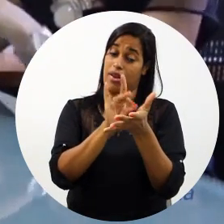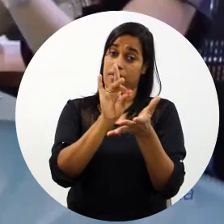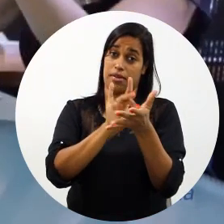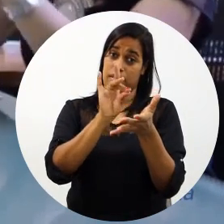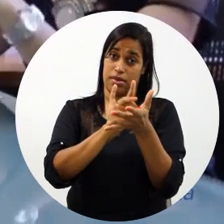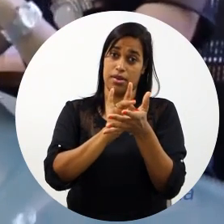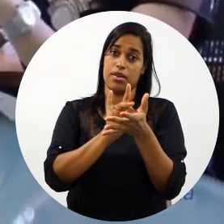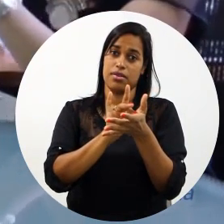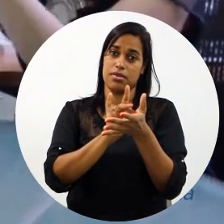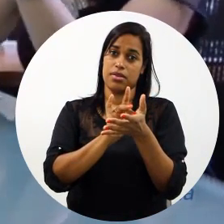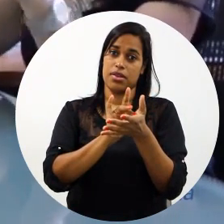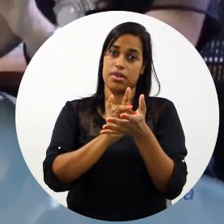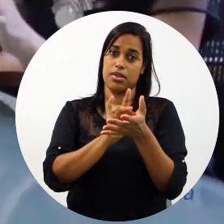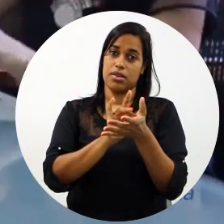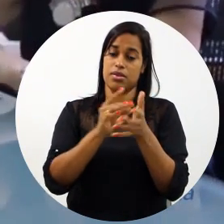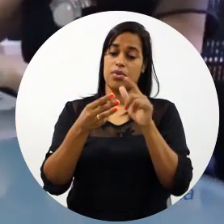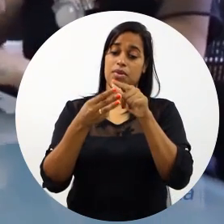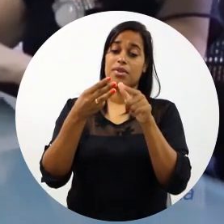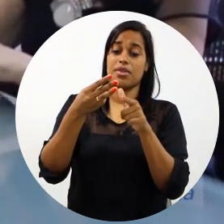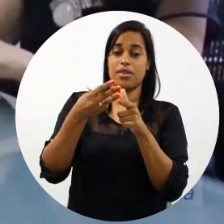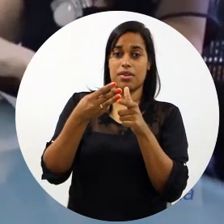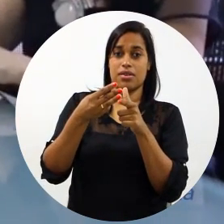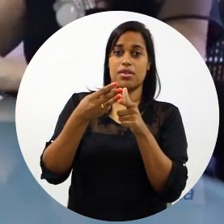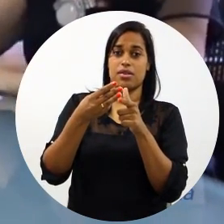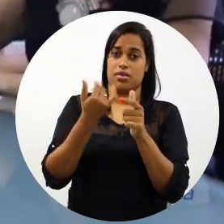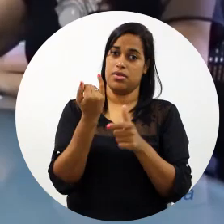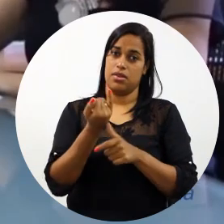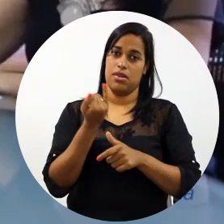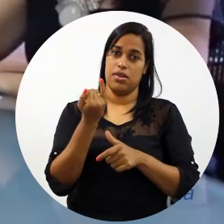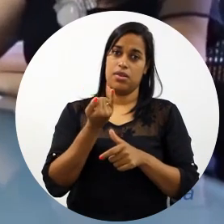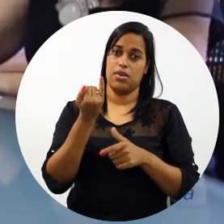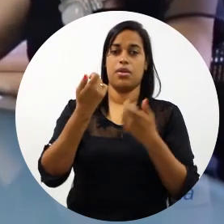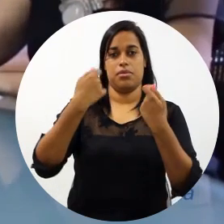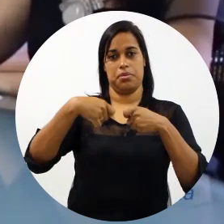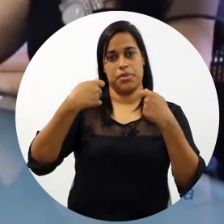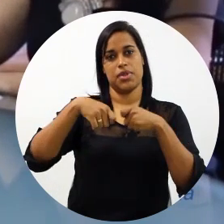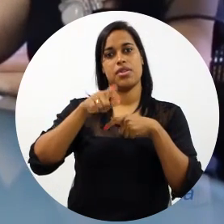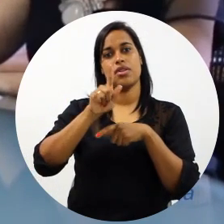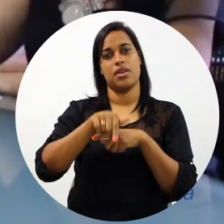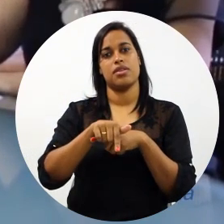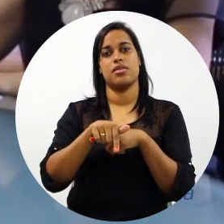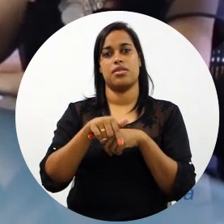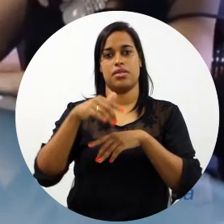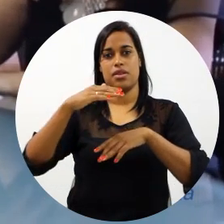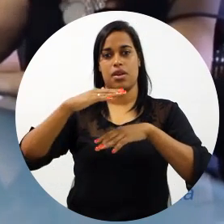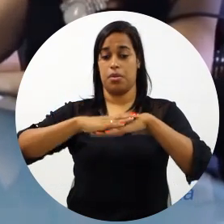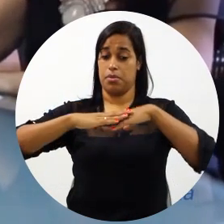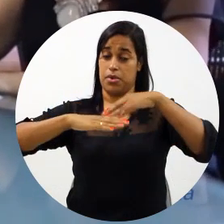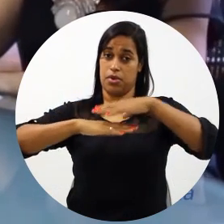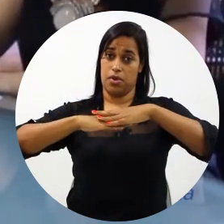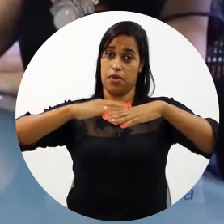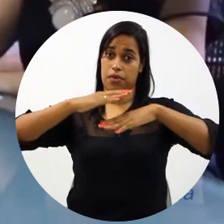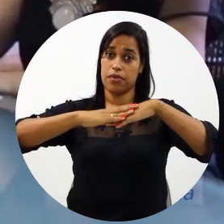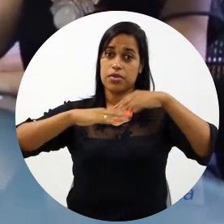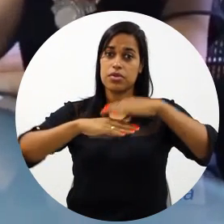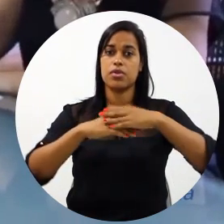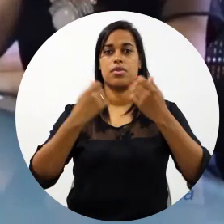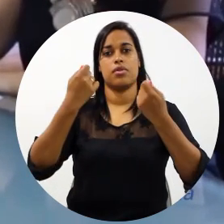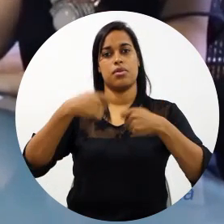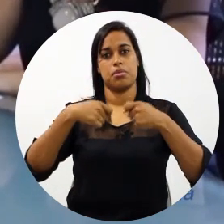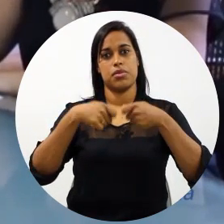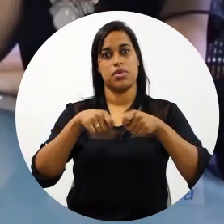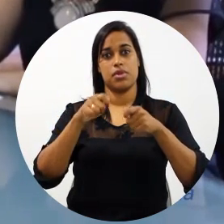verdade, fica um triângulo com 3 pontos lá onde é preciso que o colaborador, o funcionário,